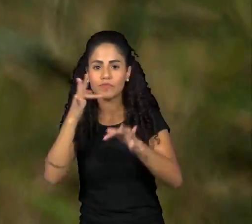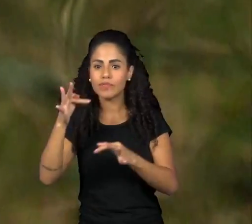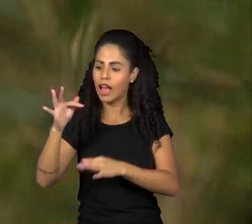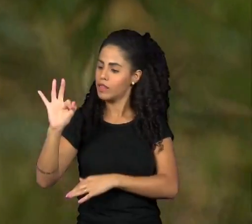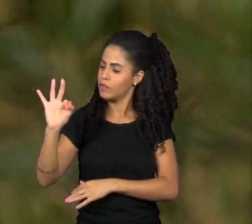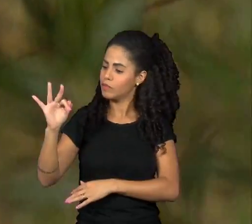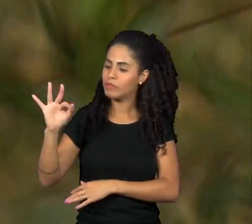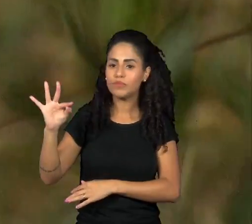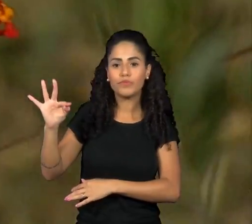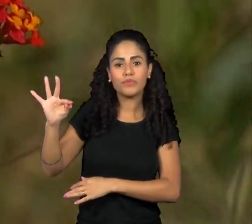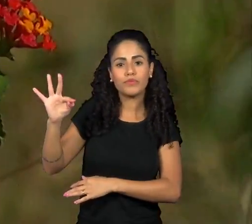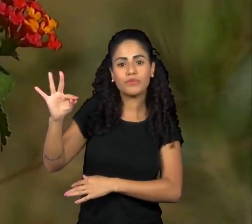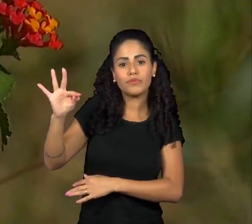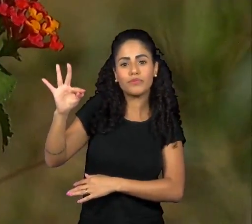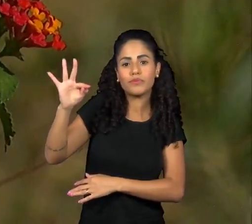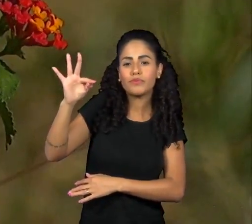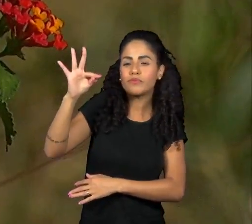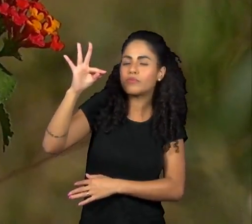beija-flor.